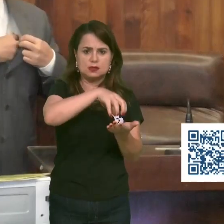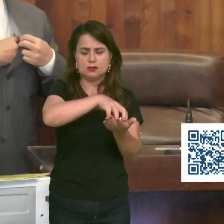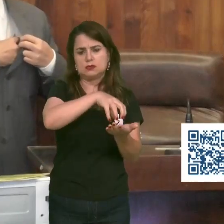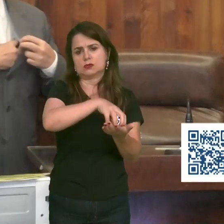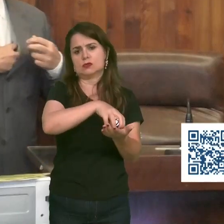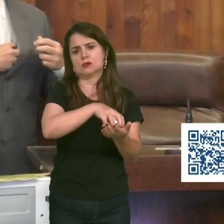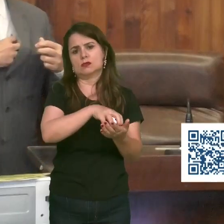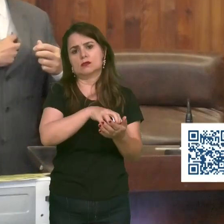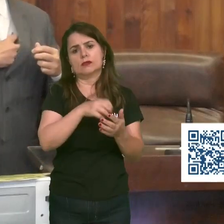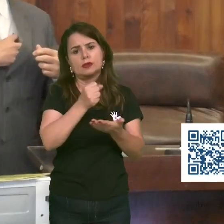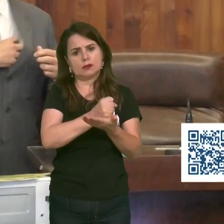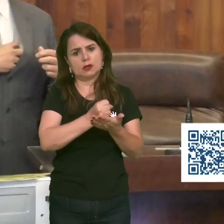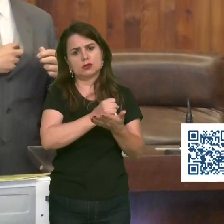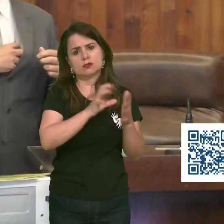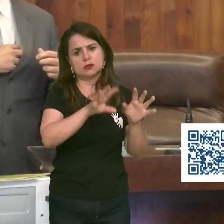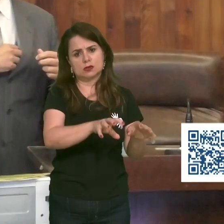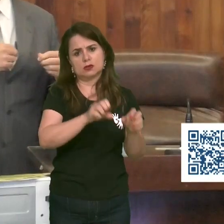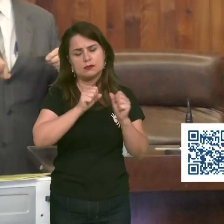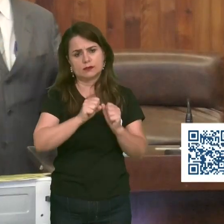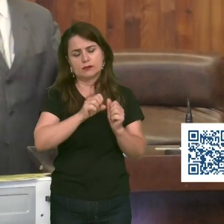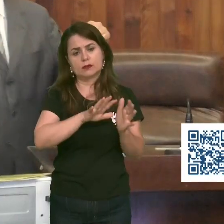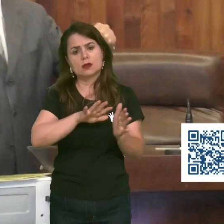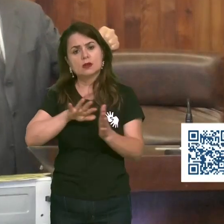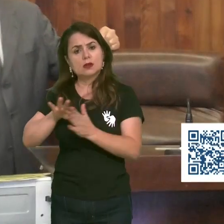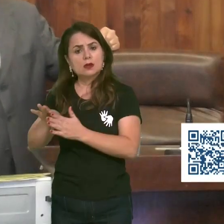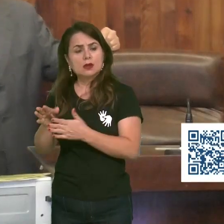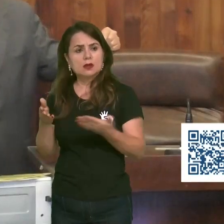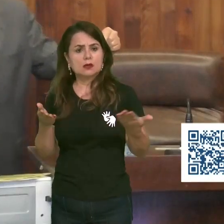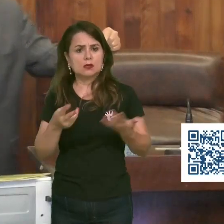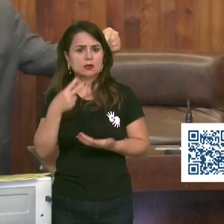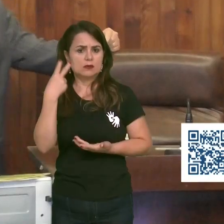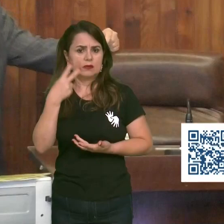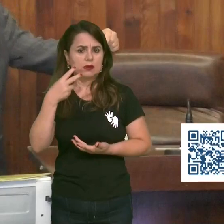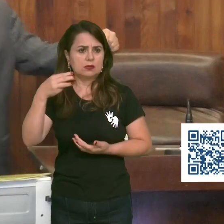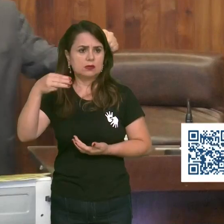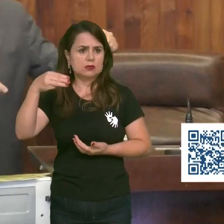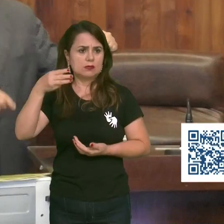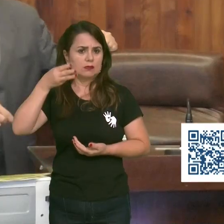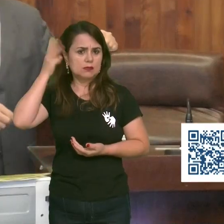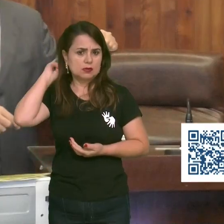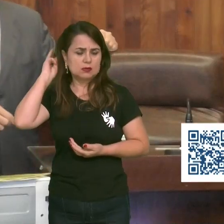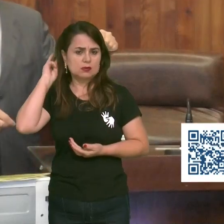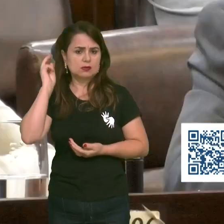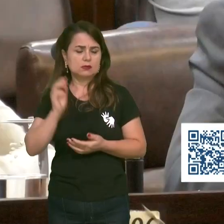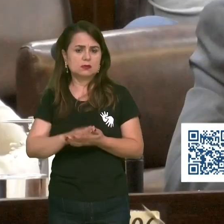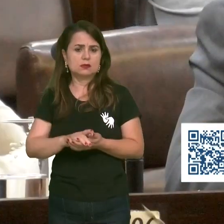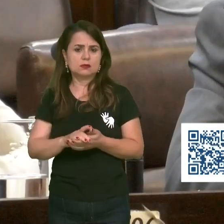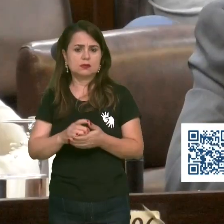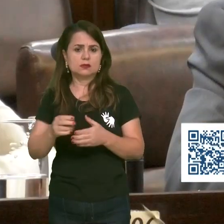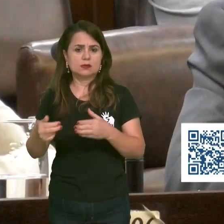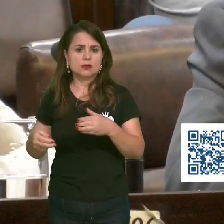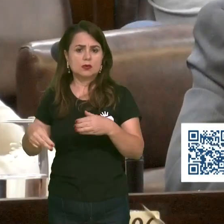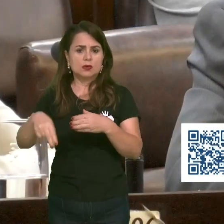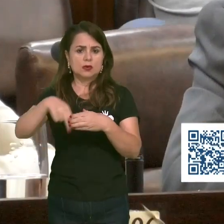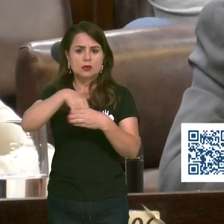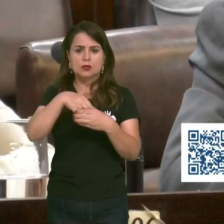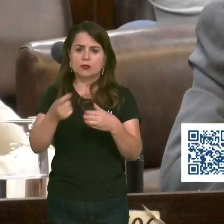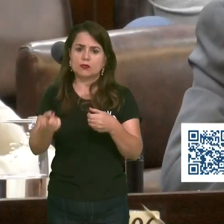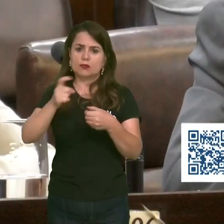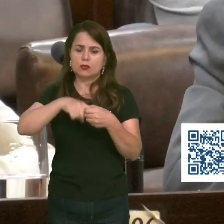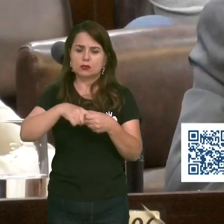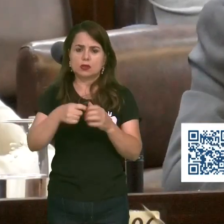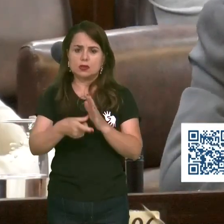é instrução requerimento questão de ordem de vereador Marcos Rezende antes de ocupar a Tribuna eu gostaria de